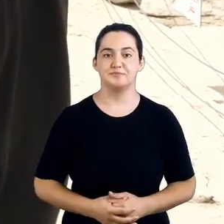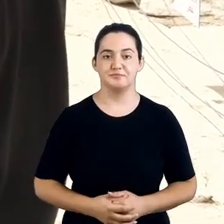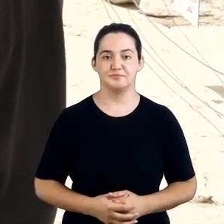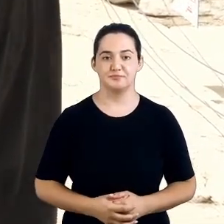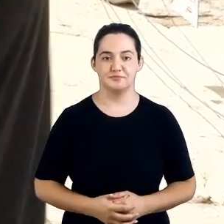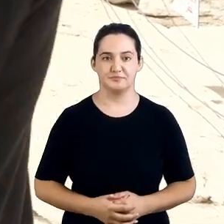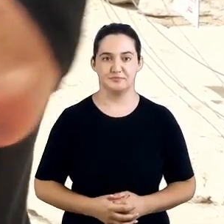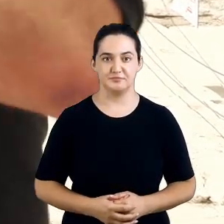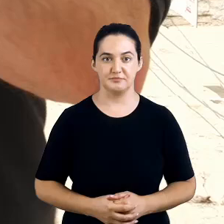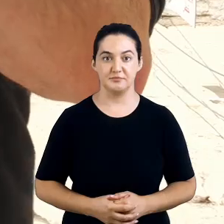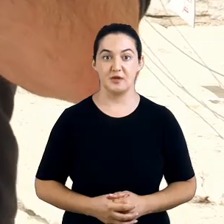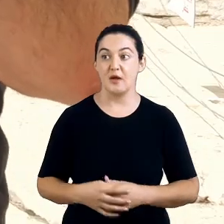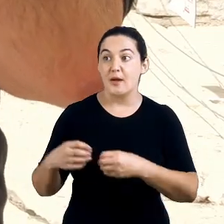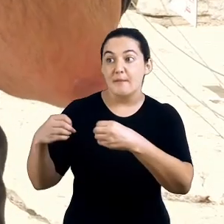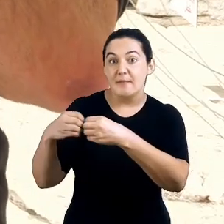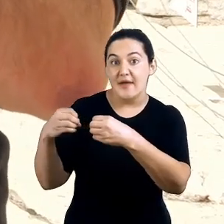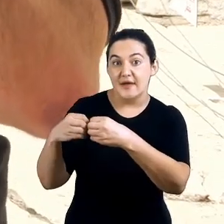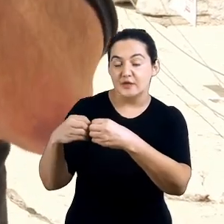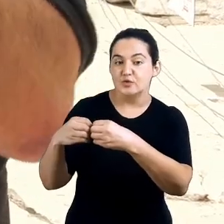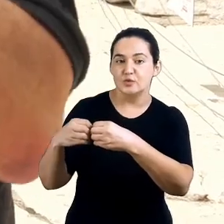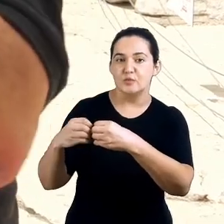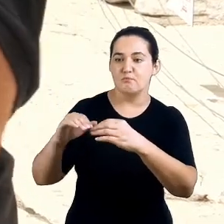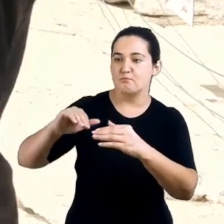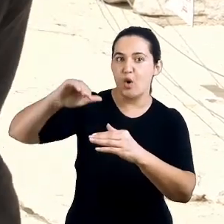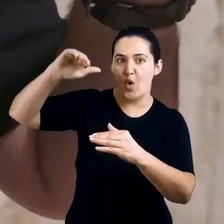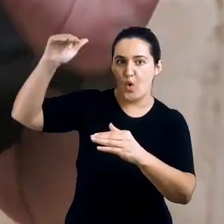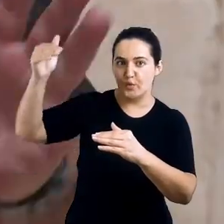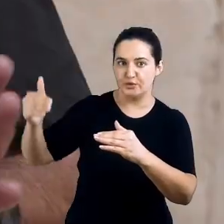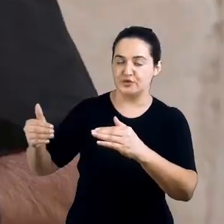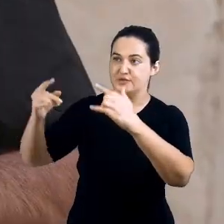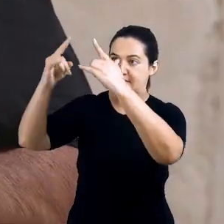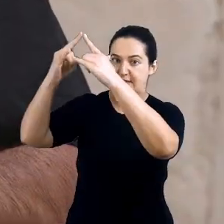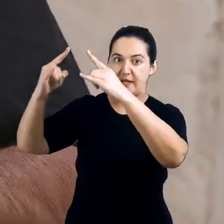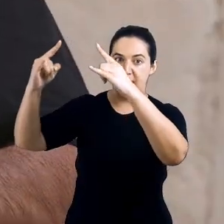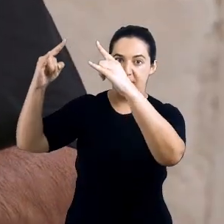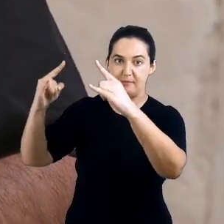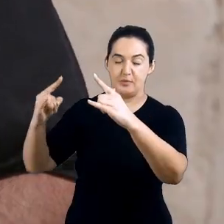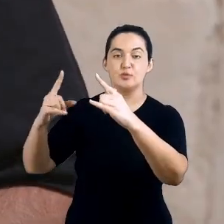ocidental. Mais perto do canto do monte do templo,